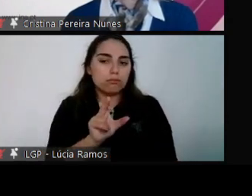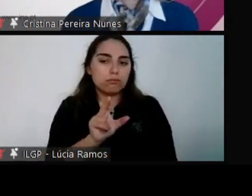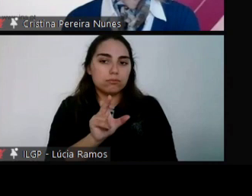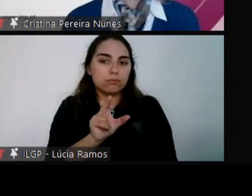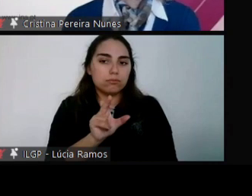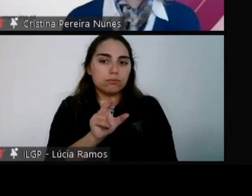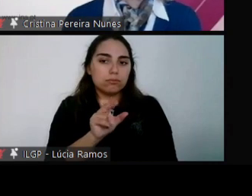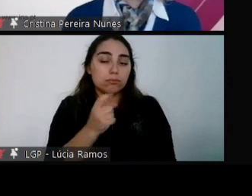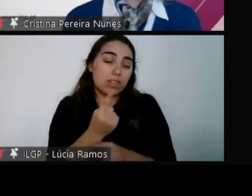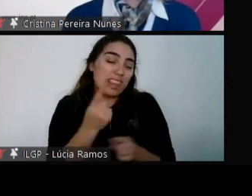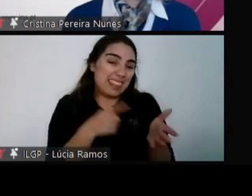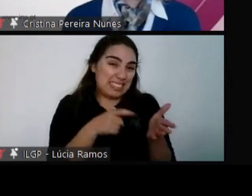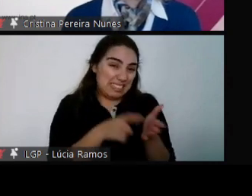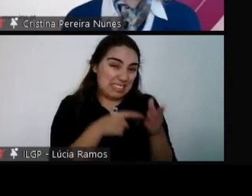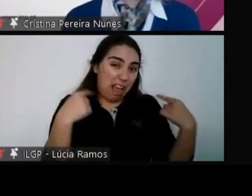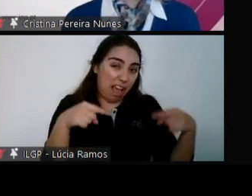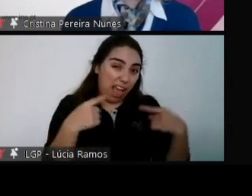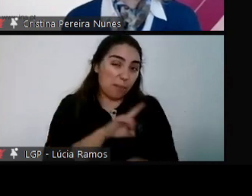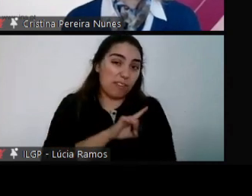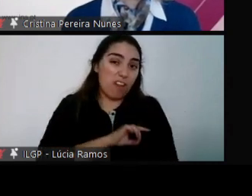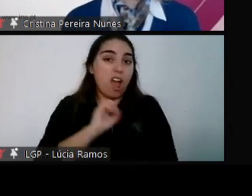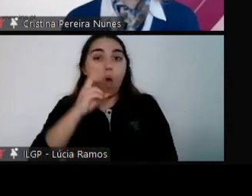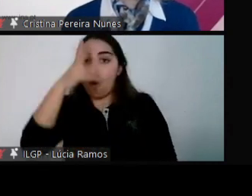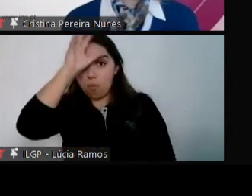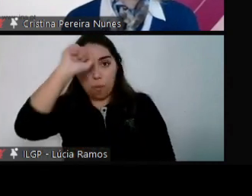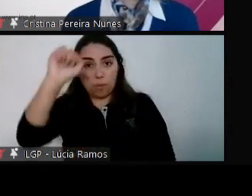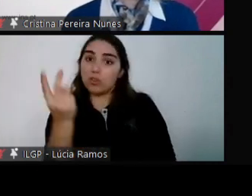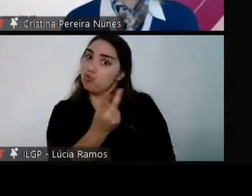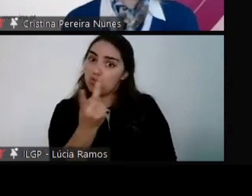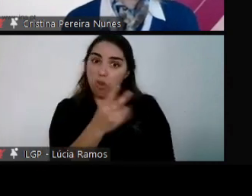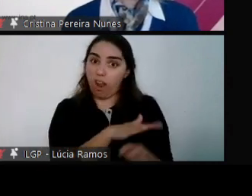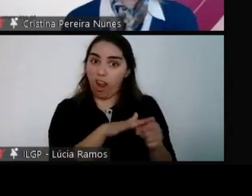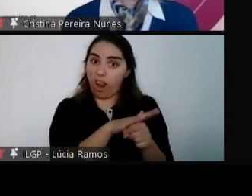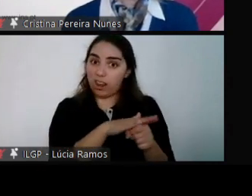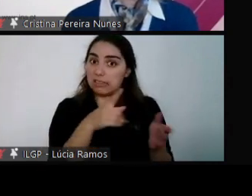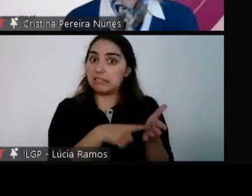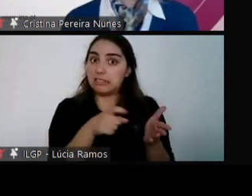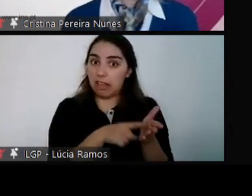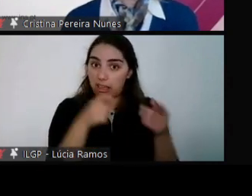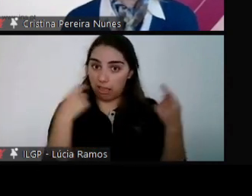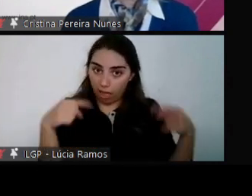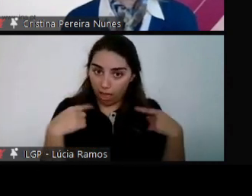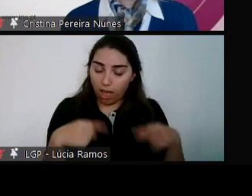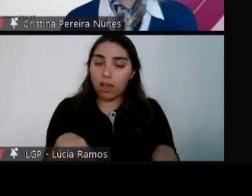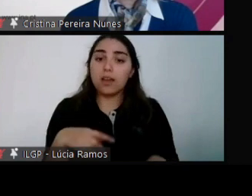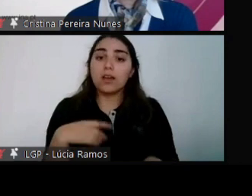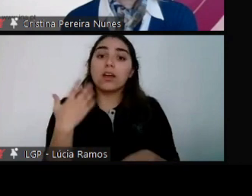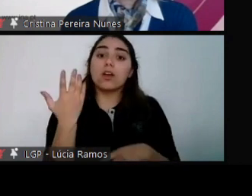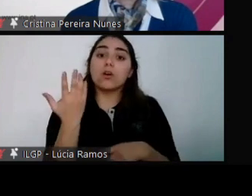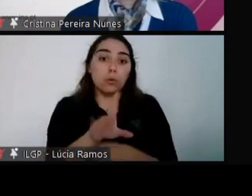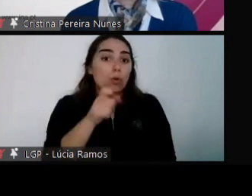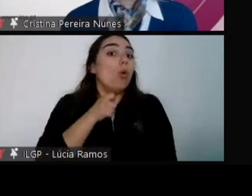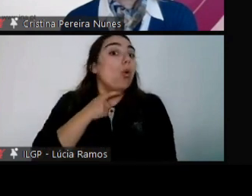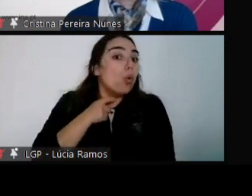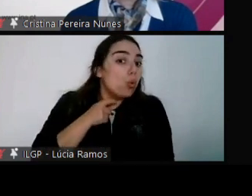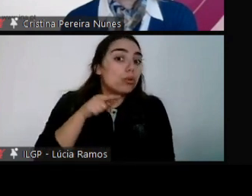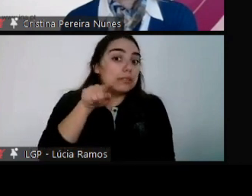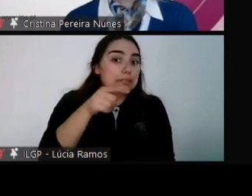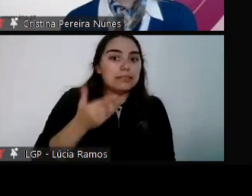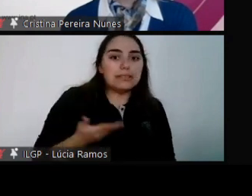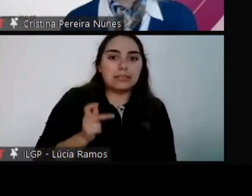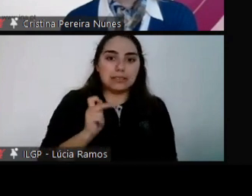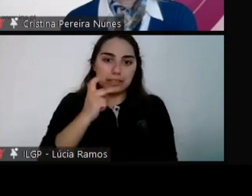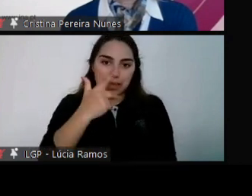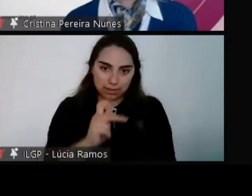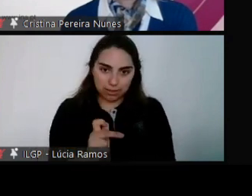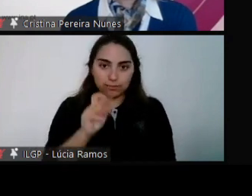na área pública, quer no setor privado, não é? Aliás, eu chamei-lhe Data Scientist, é um curso de Data Science, mas chamei-lhe Data Science, é considerada a